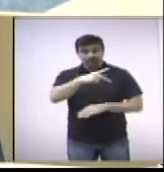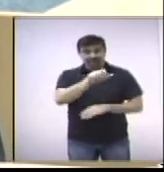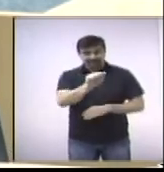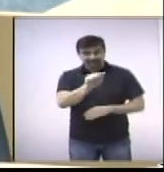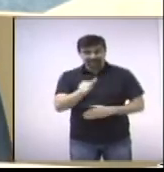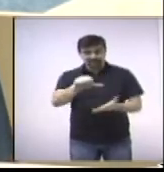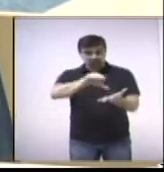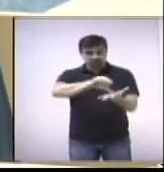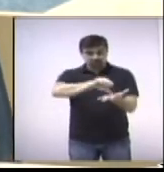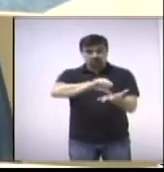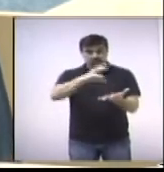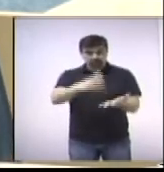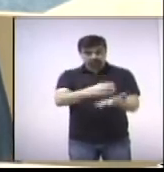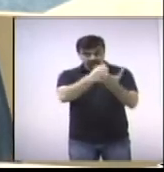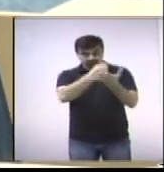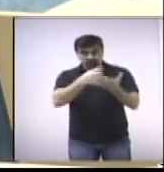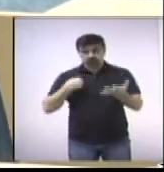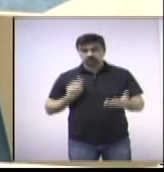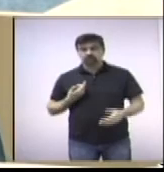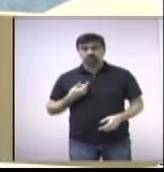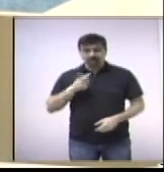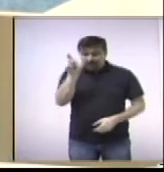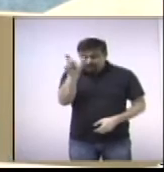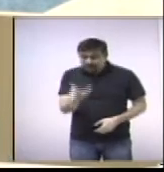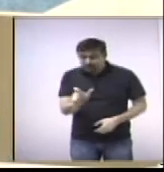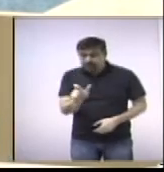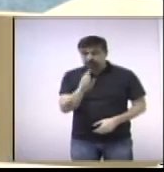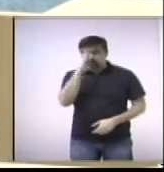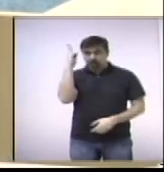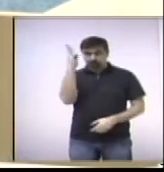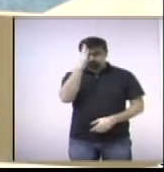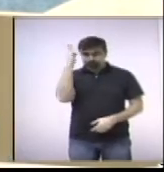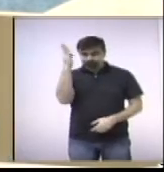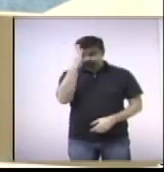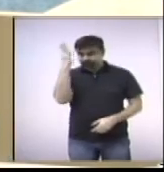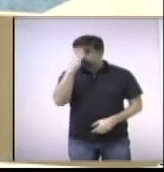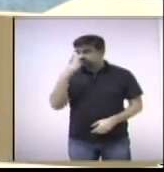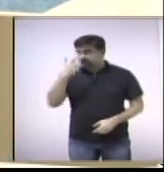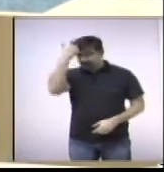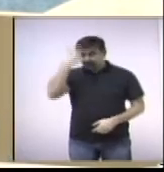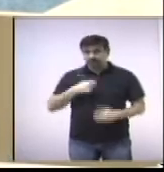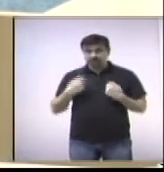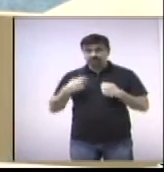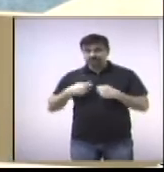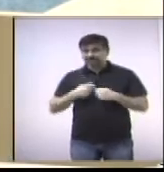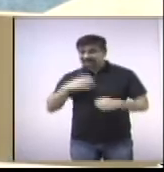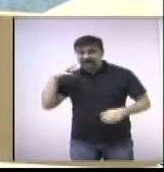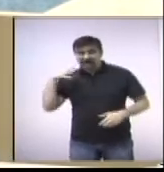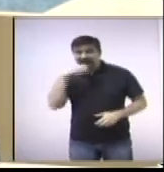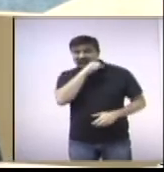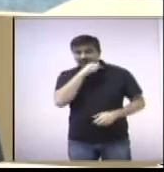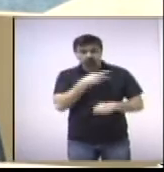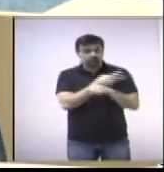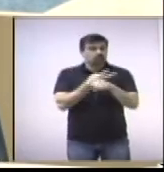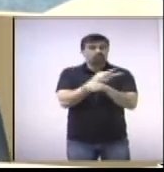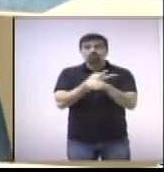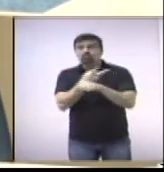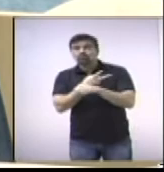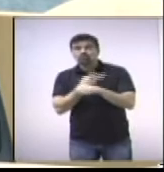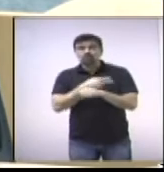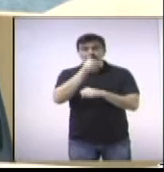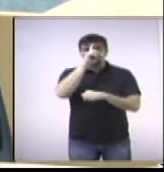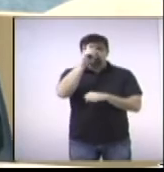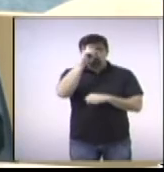passada, porque estava em um jantar e a pessoa passou mal, um mal súbito, e tive que correr para o pronto-socorro. Encontrei lá, inclusive,